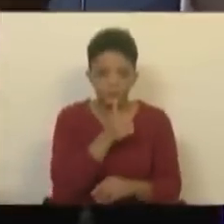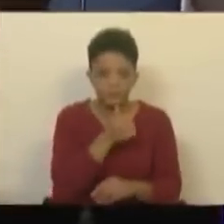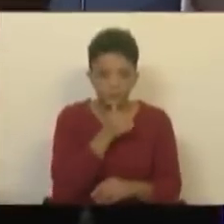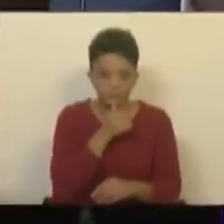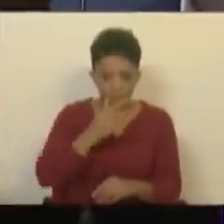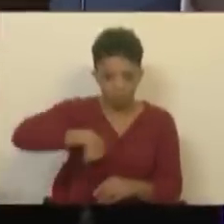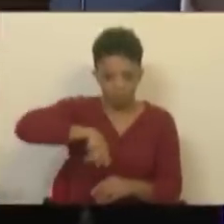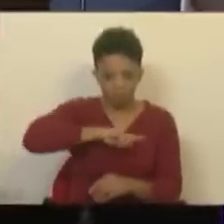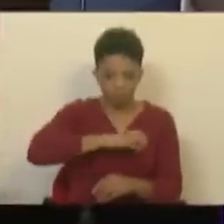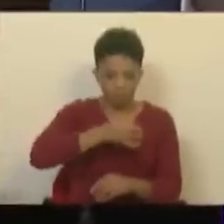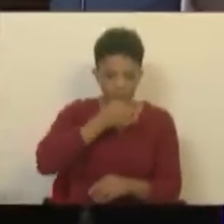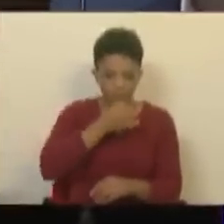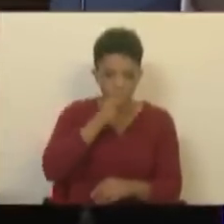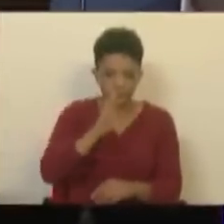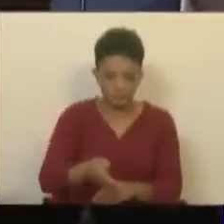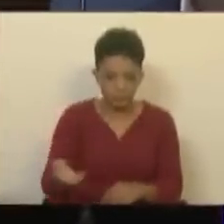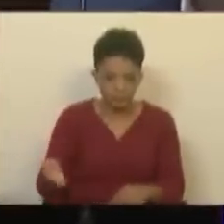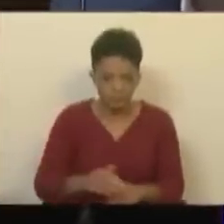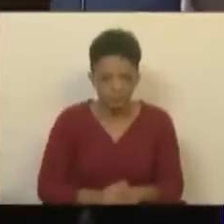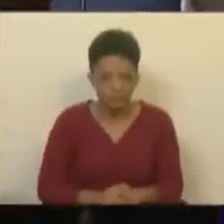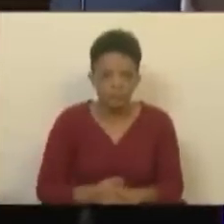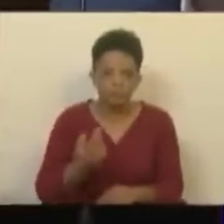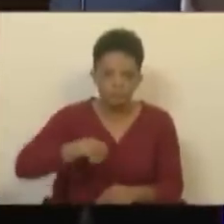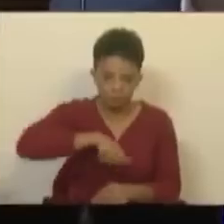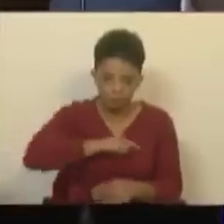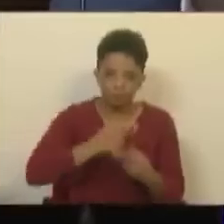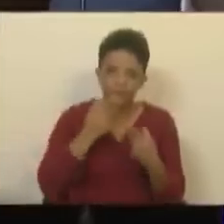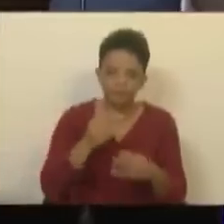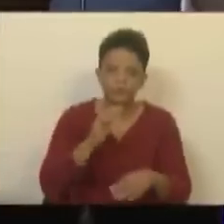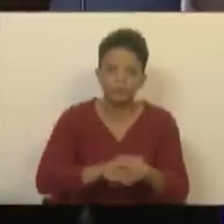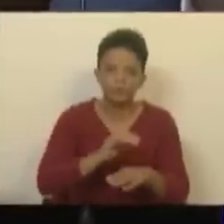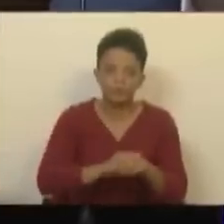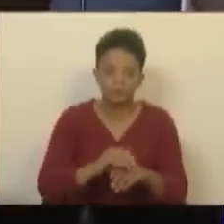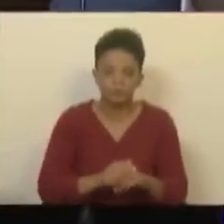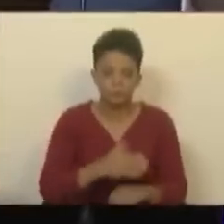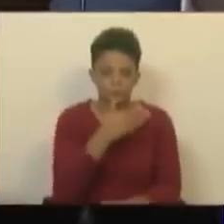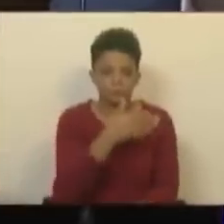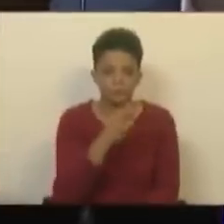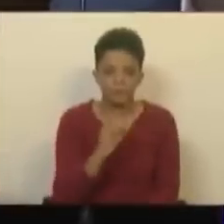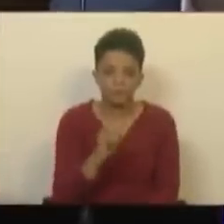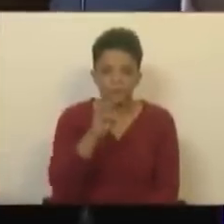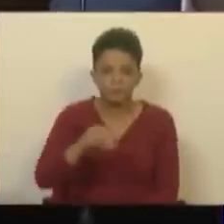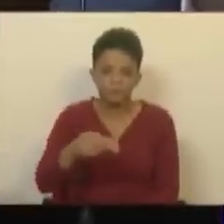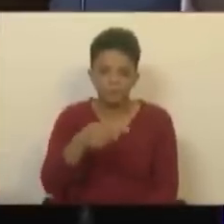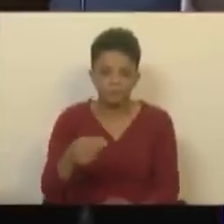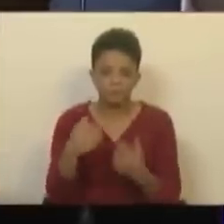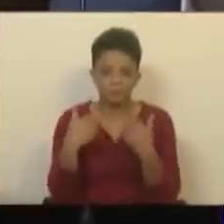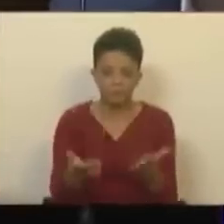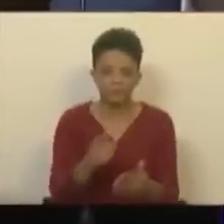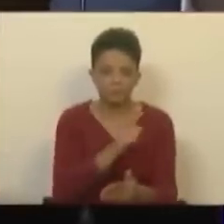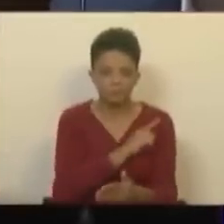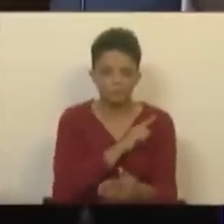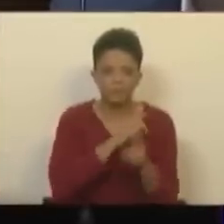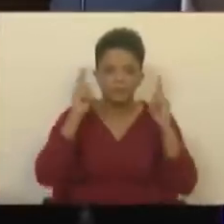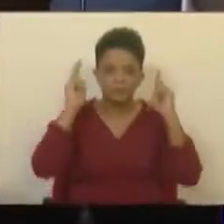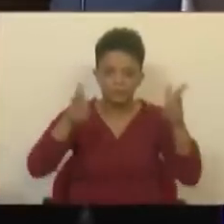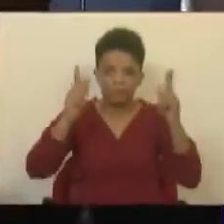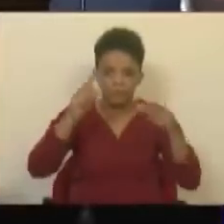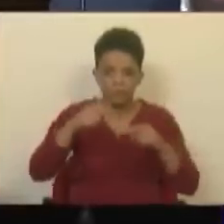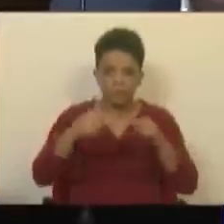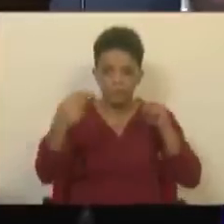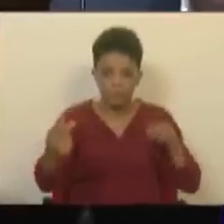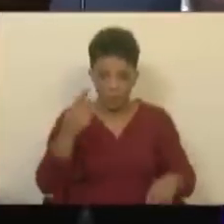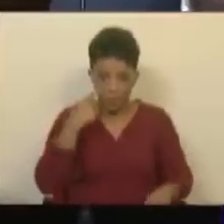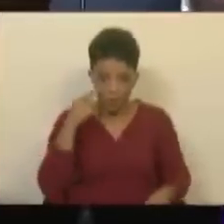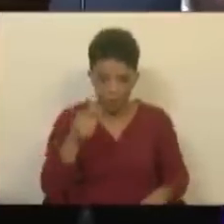aliás Nós já nos referimos a ela hoje com criticando de atribuir 140 milhões de euros acho que funcionárias das autoestradas e dois pontos